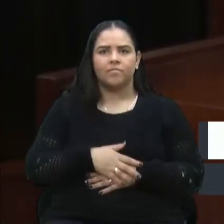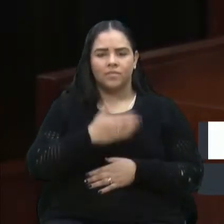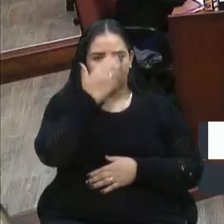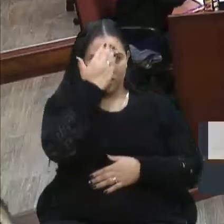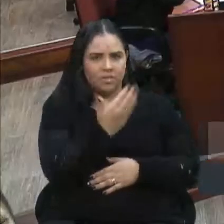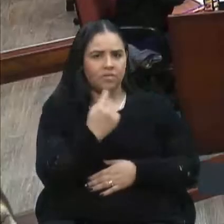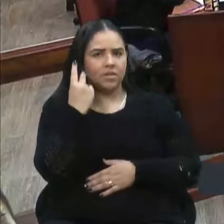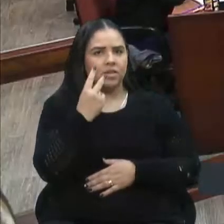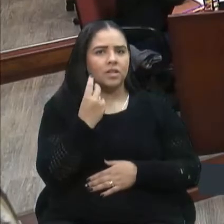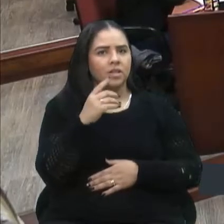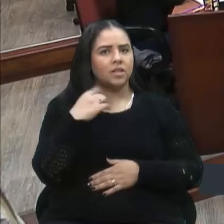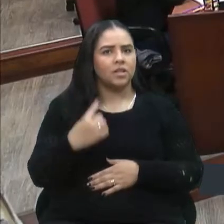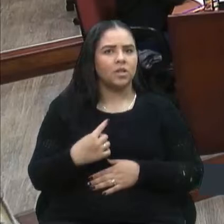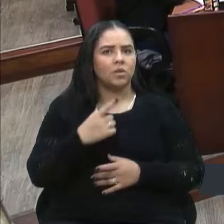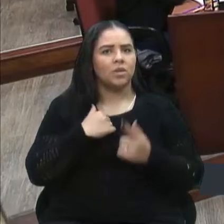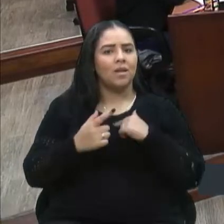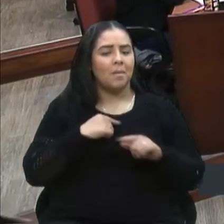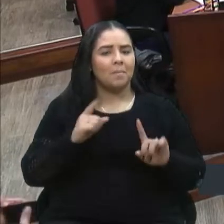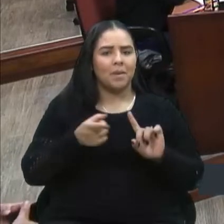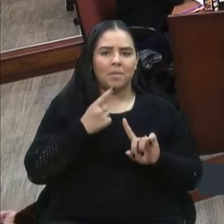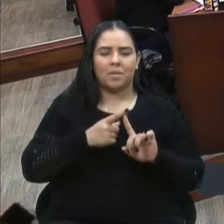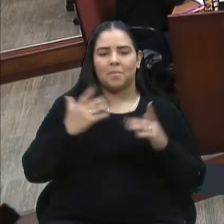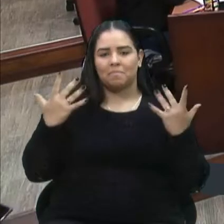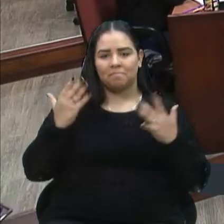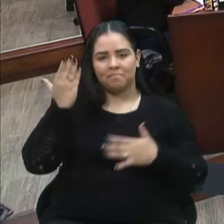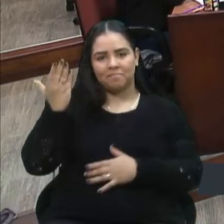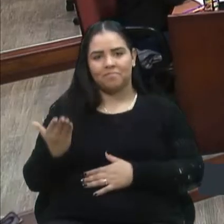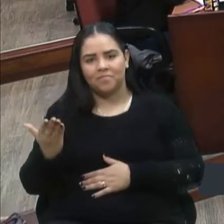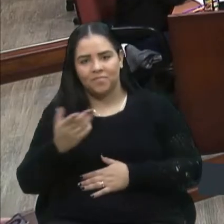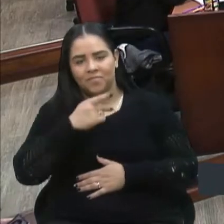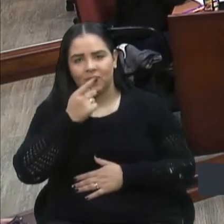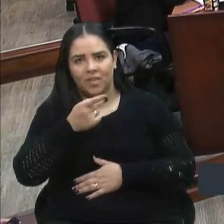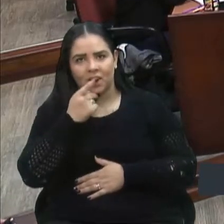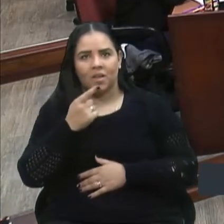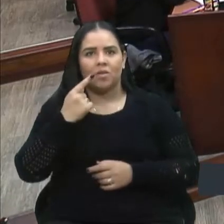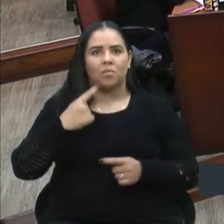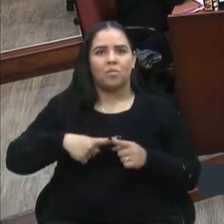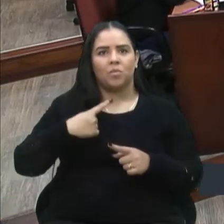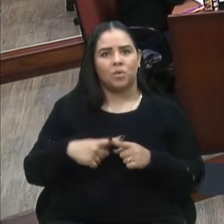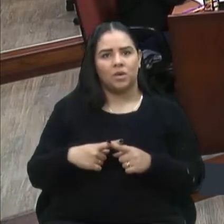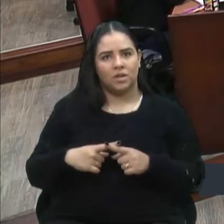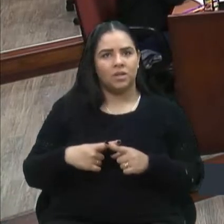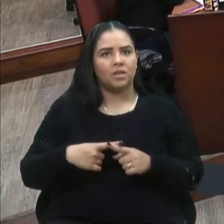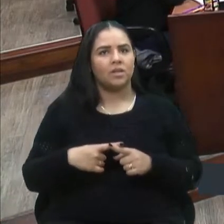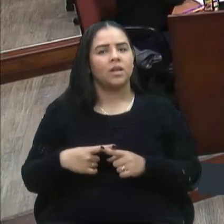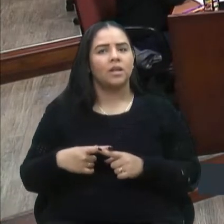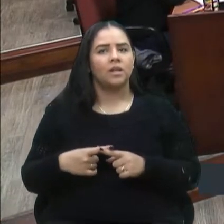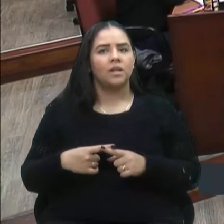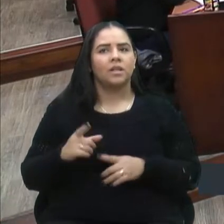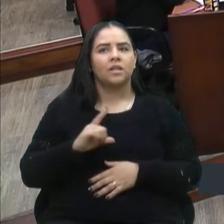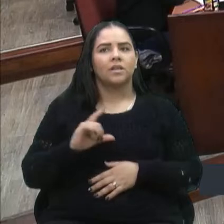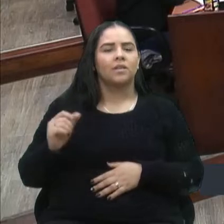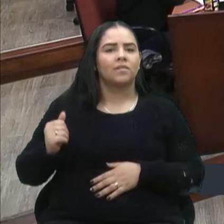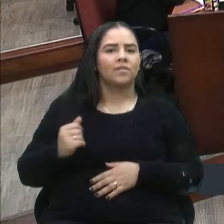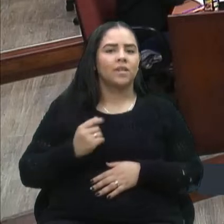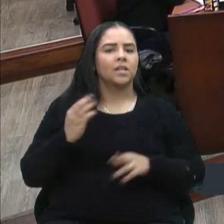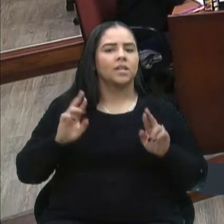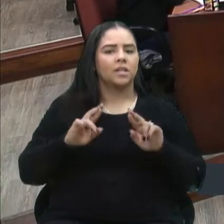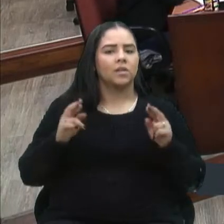vereadora Denise. Gostaria, em primeiro lugar, de lhe parabenizar por essa fala. Venho trazendo a diversas sessões